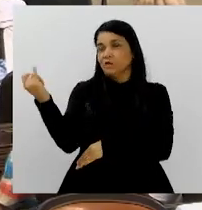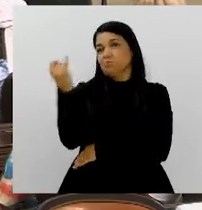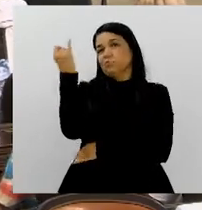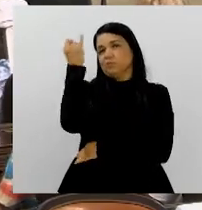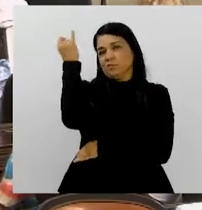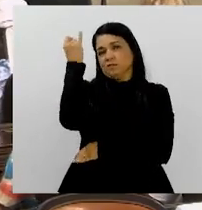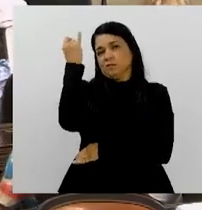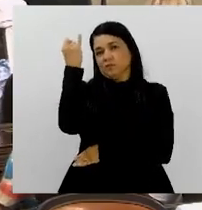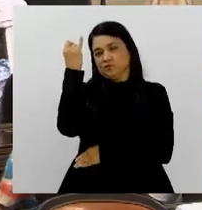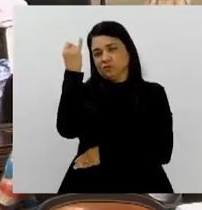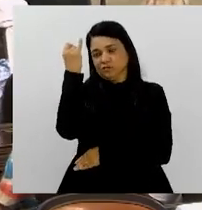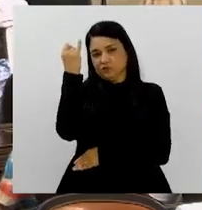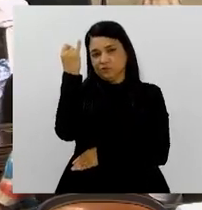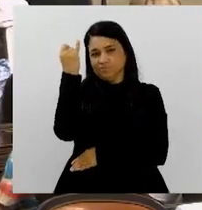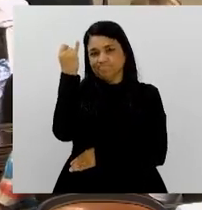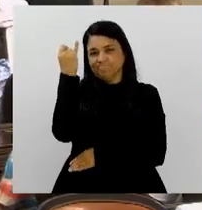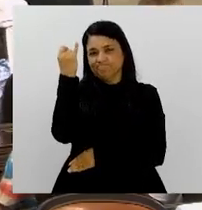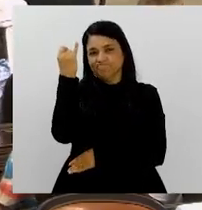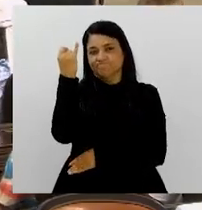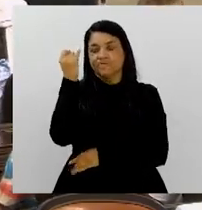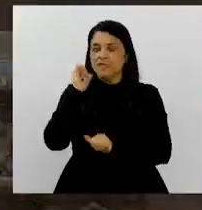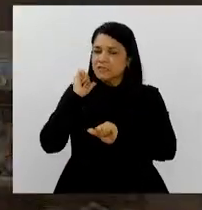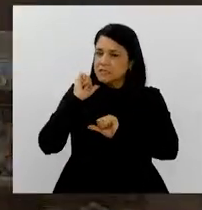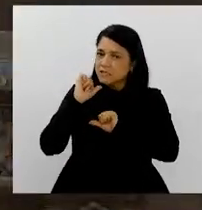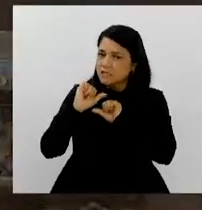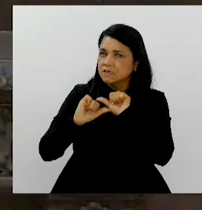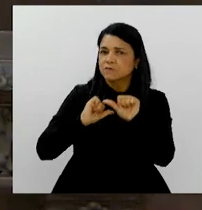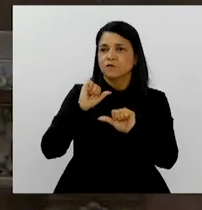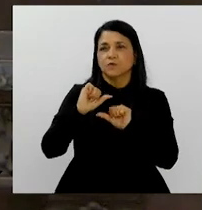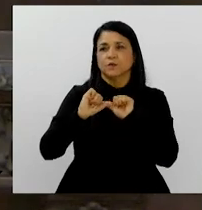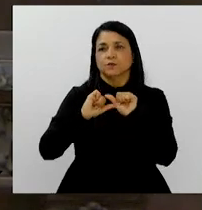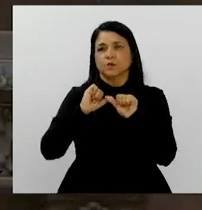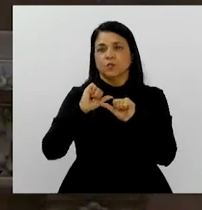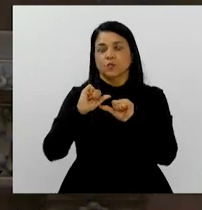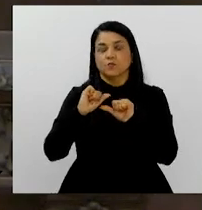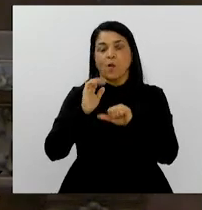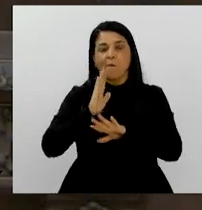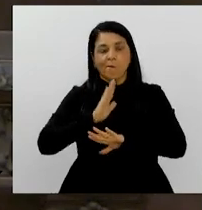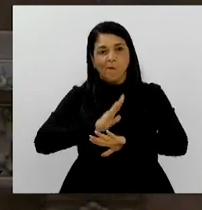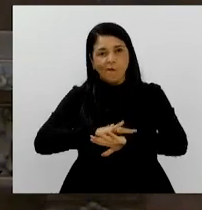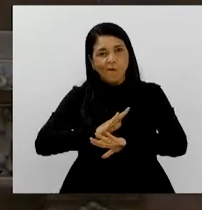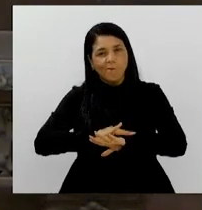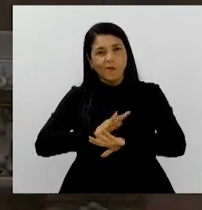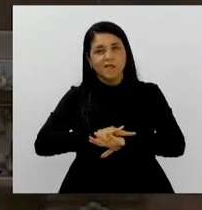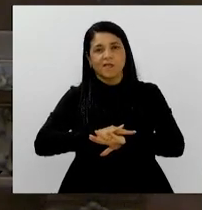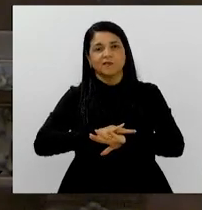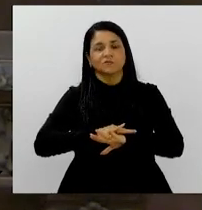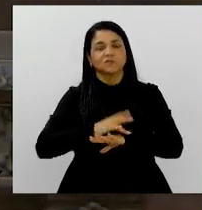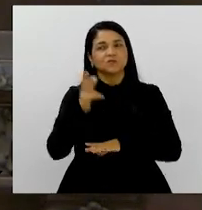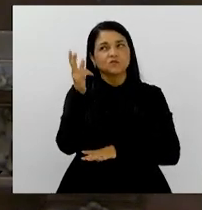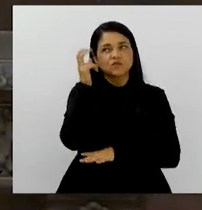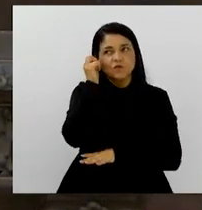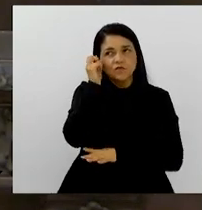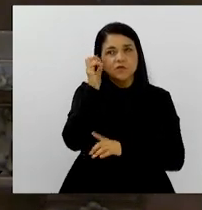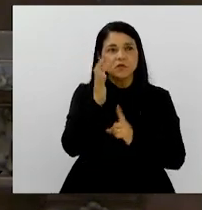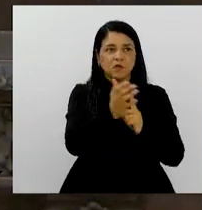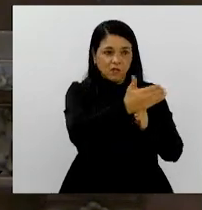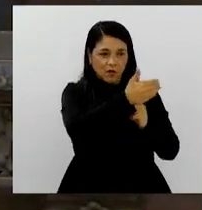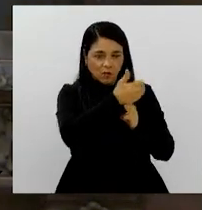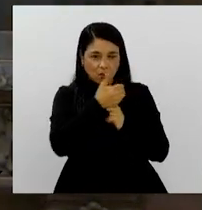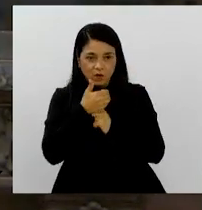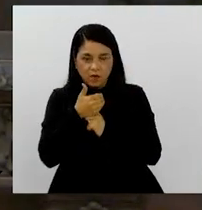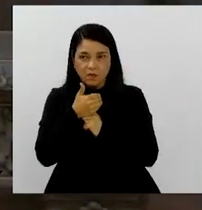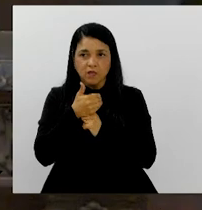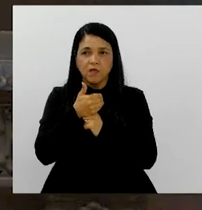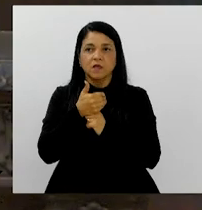importante e muito transformador, porque é o momento que a gente tem de estar fazendo a escuta e o acolhimento dos fazedores